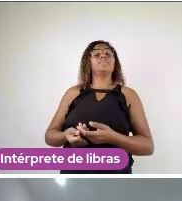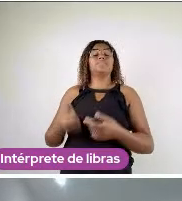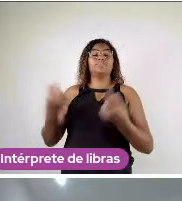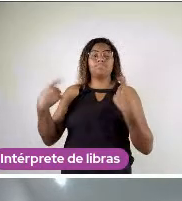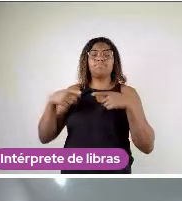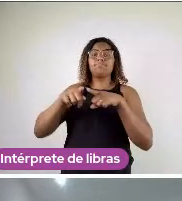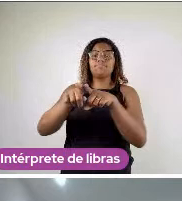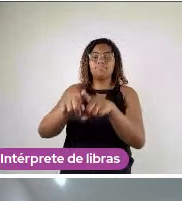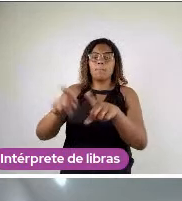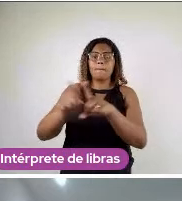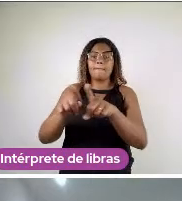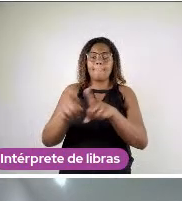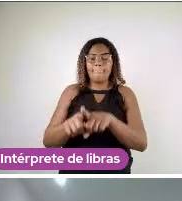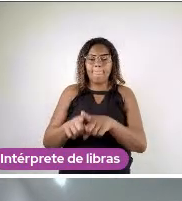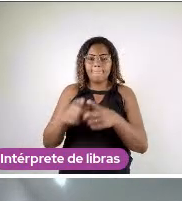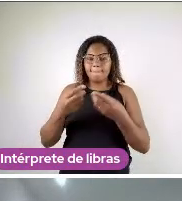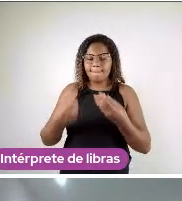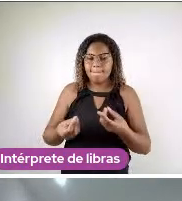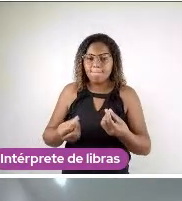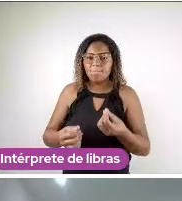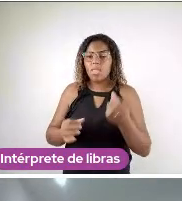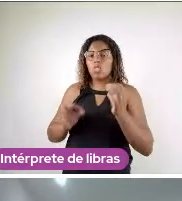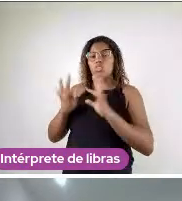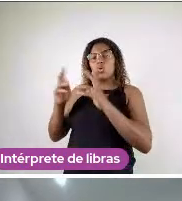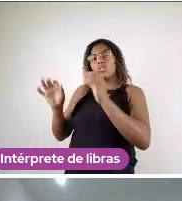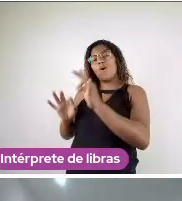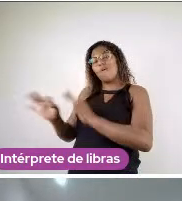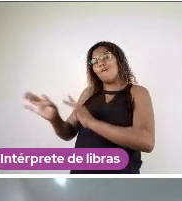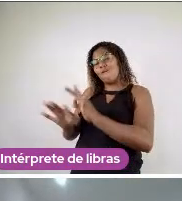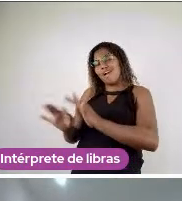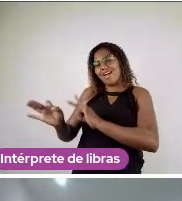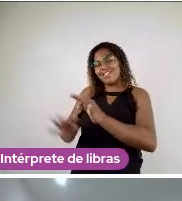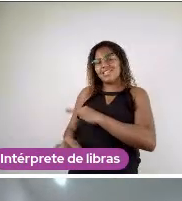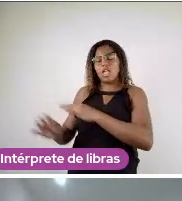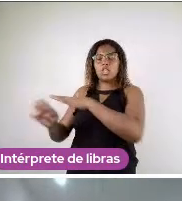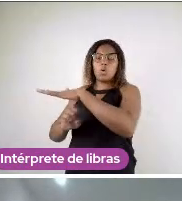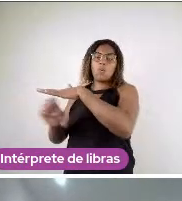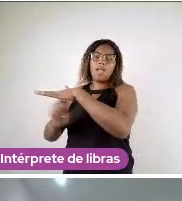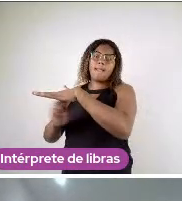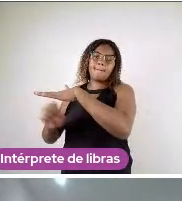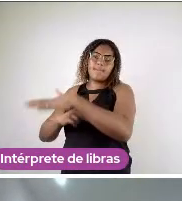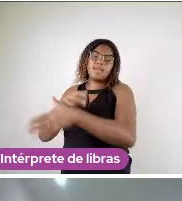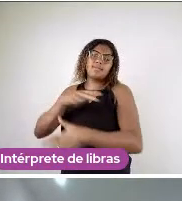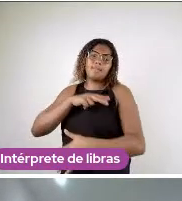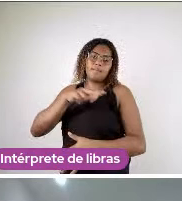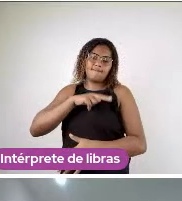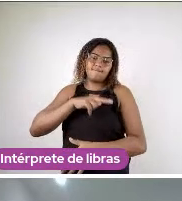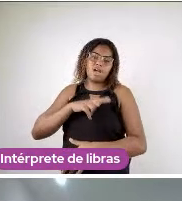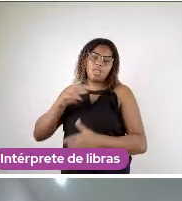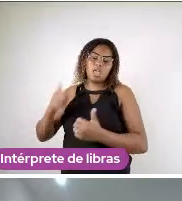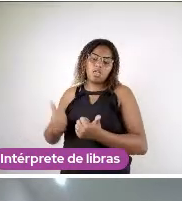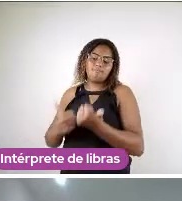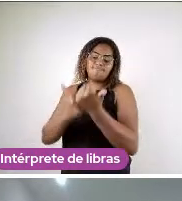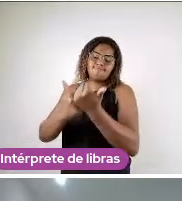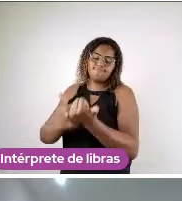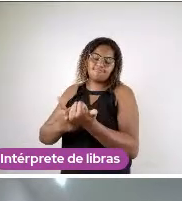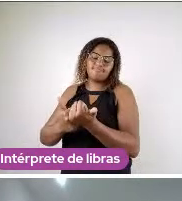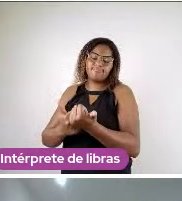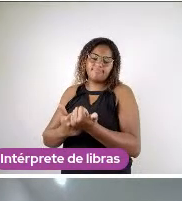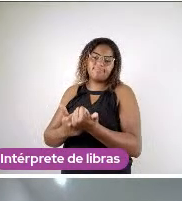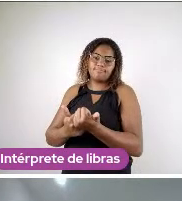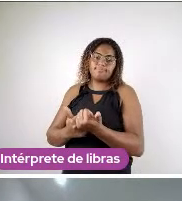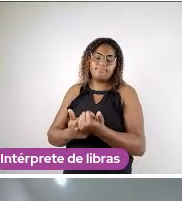com as organizações não governamentais que fazem esse tipo de trabalho com os cetáceos